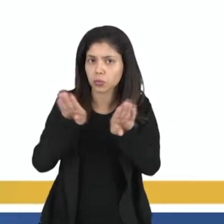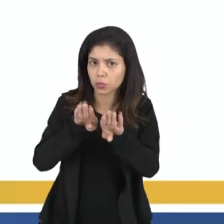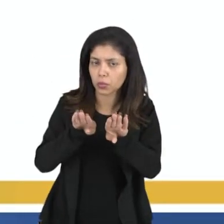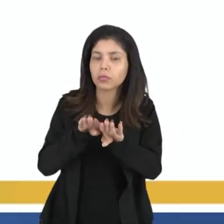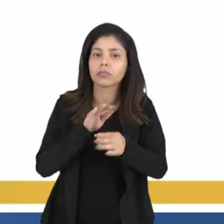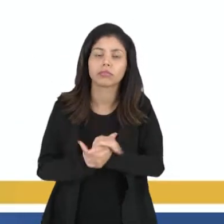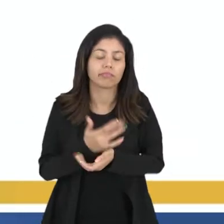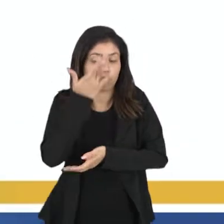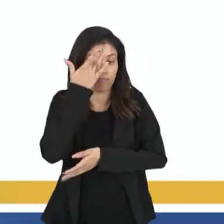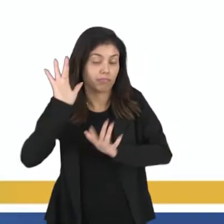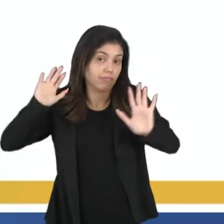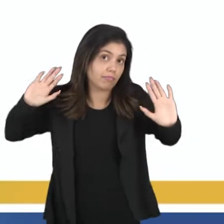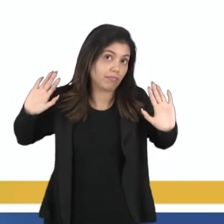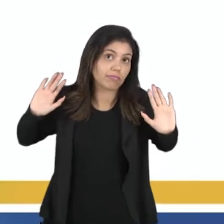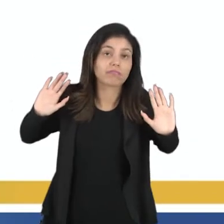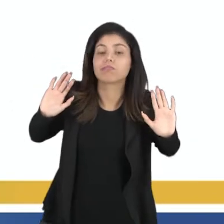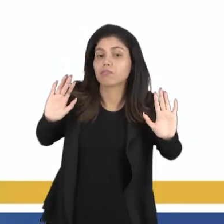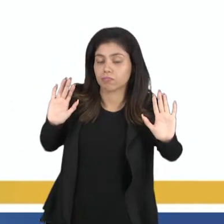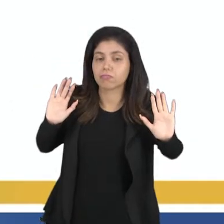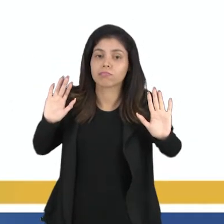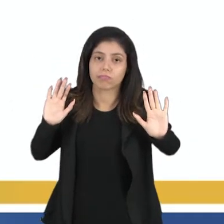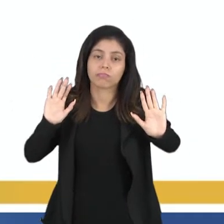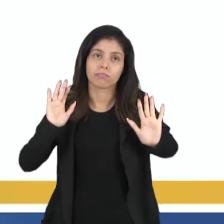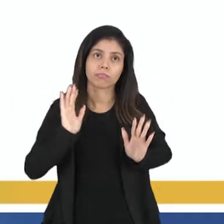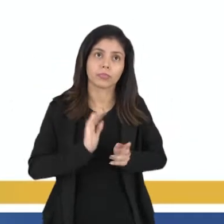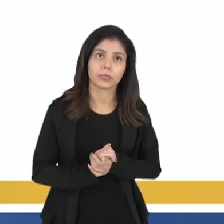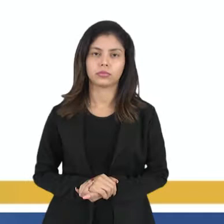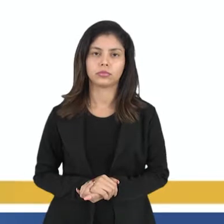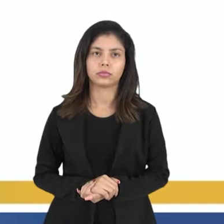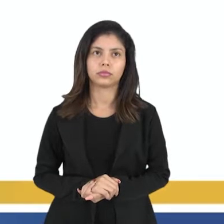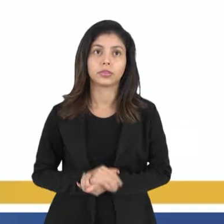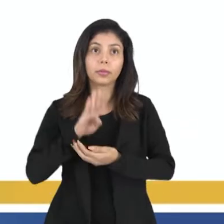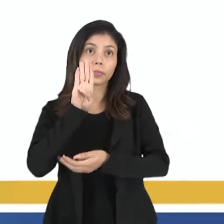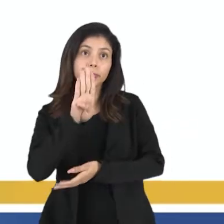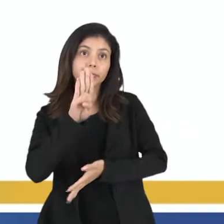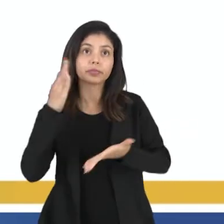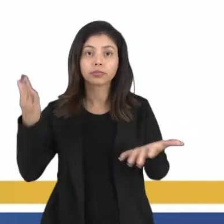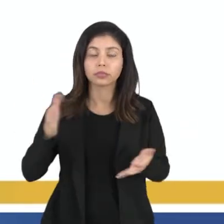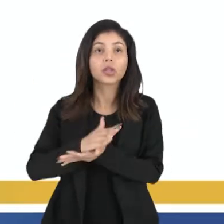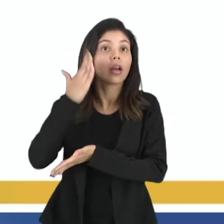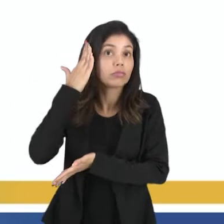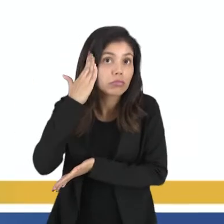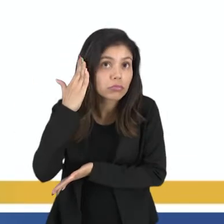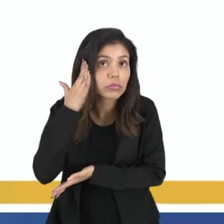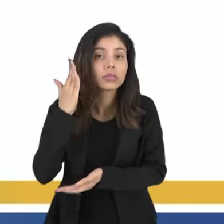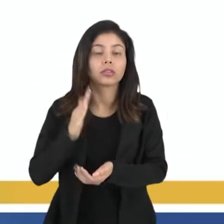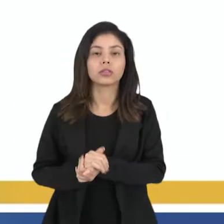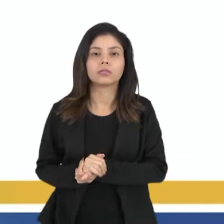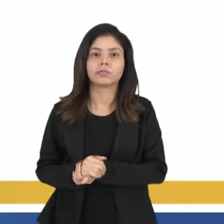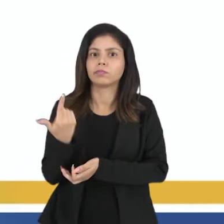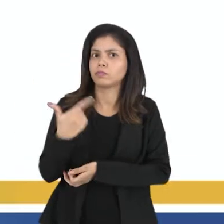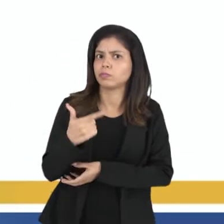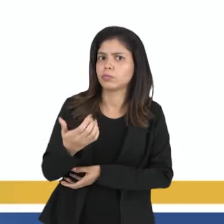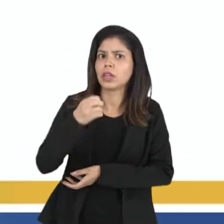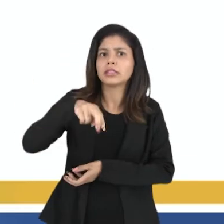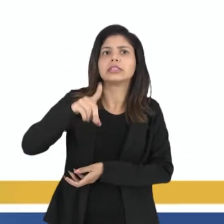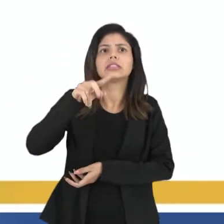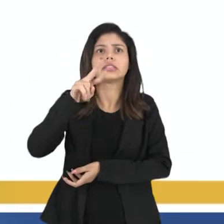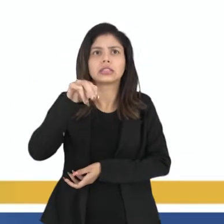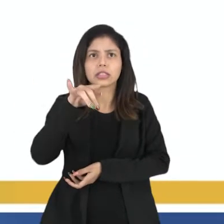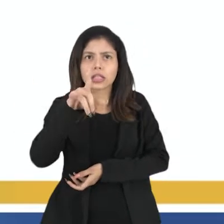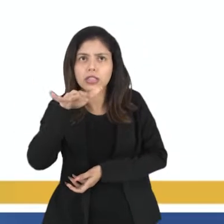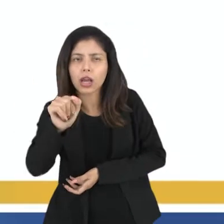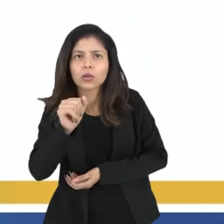Não sei, essa tá aí, tá, né? Não é mesmo. B. Entende que é